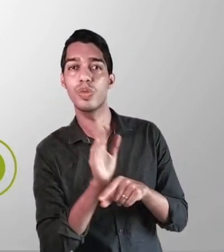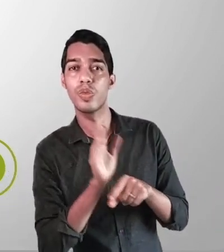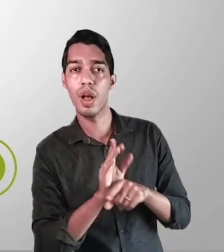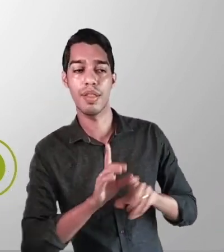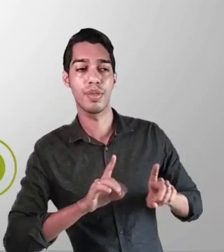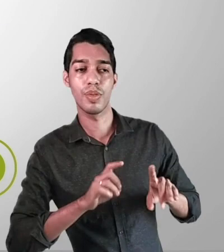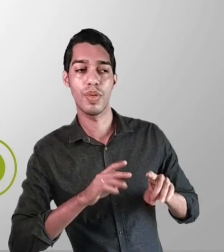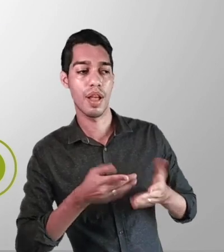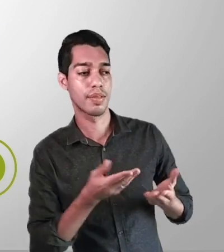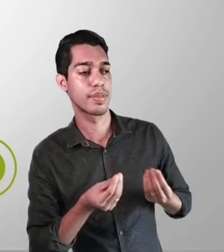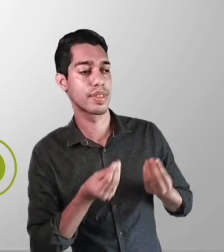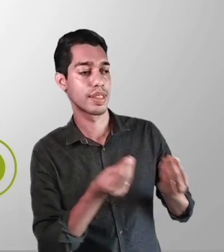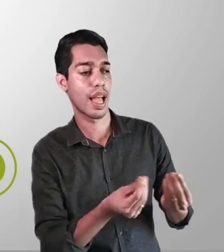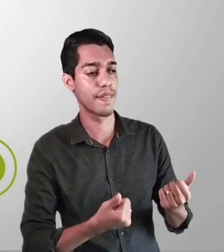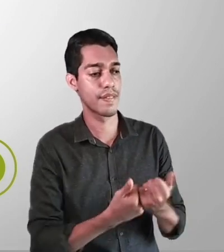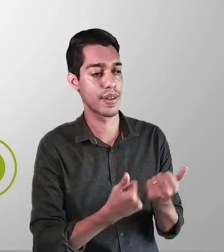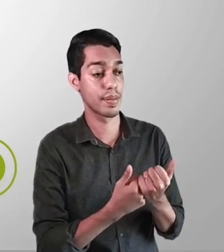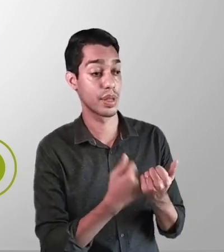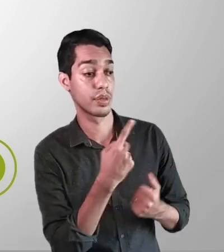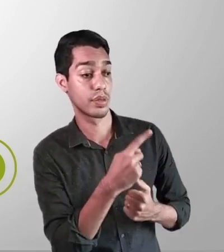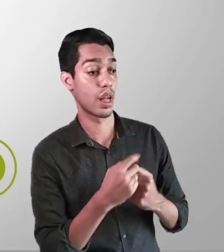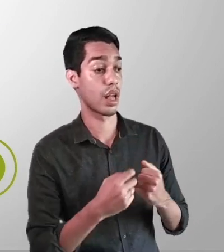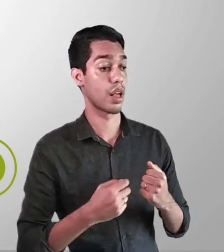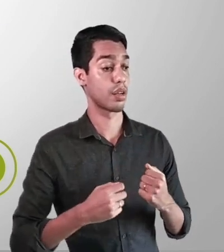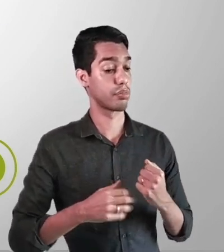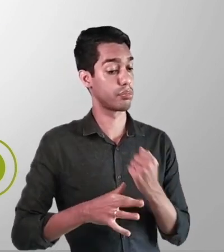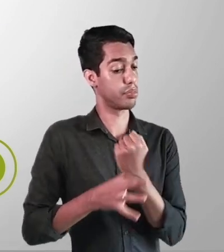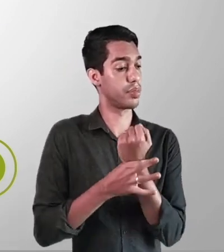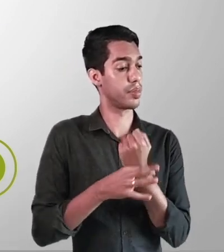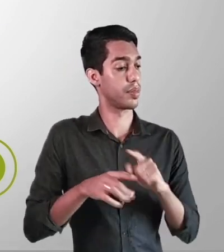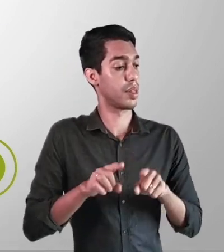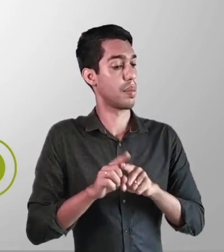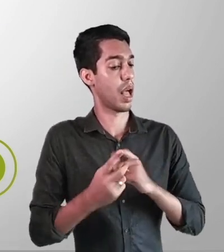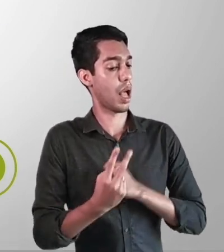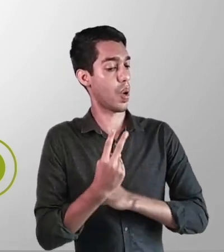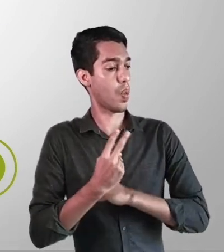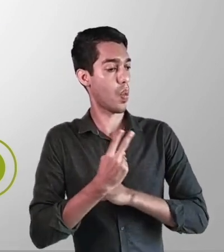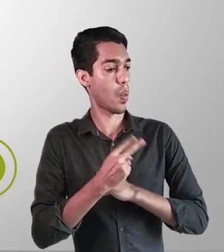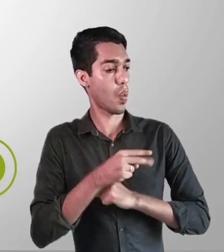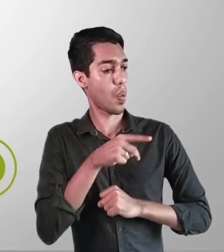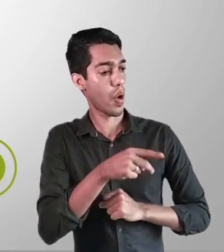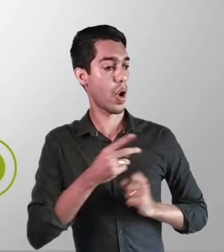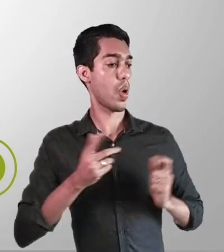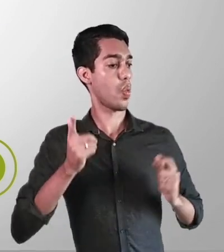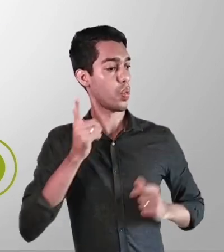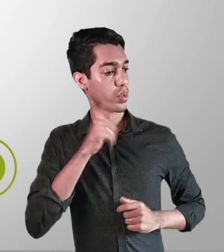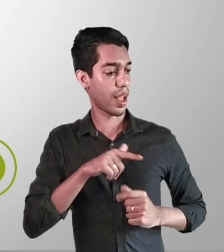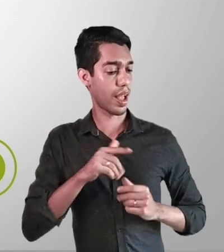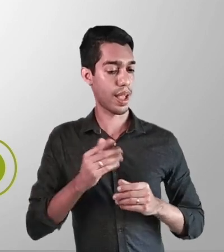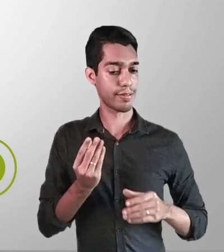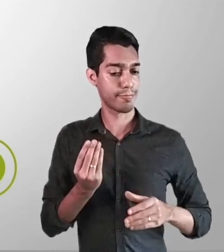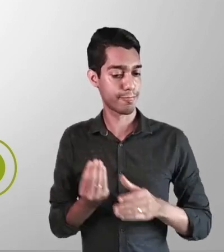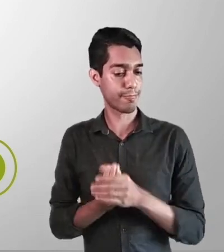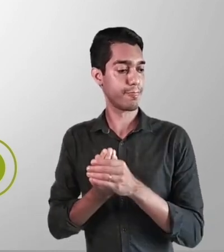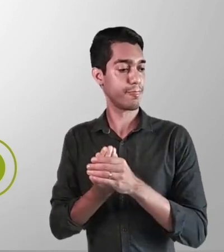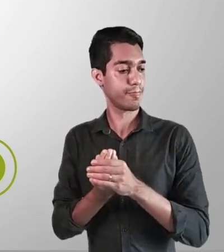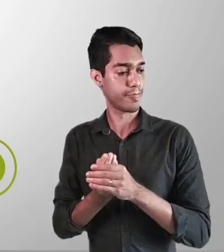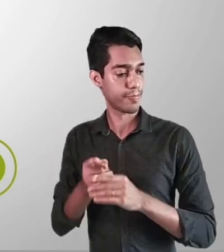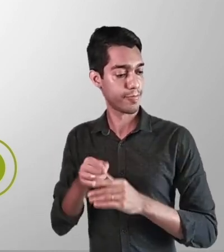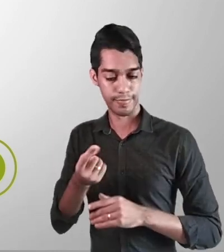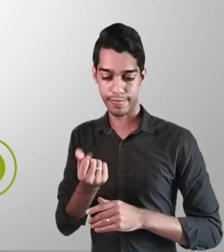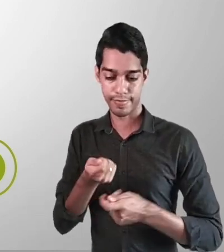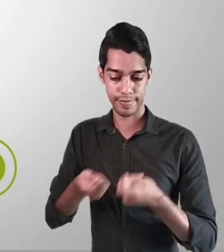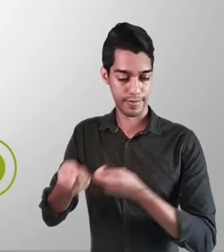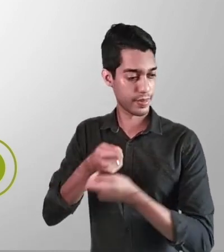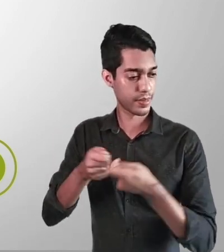sua segurança, para que ele possa realmente ter condições de se manter incluído e inserido no